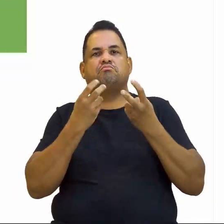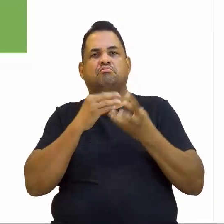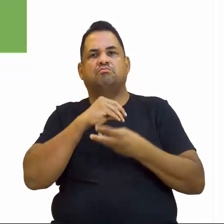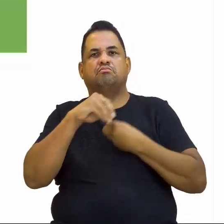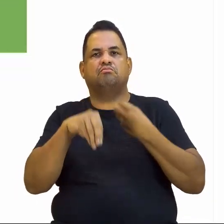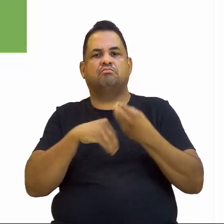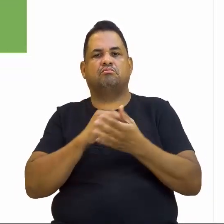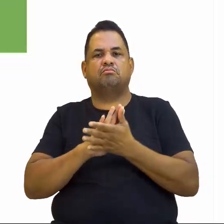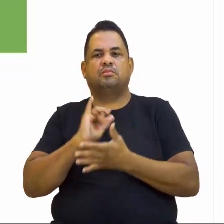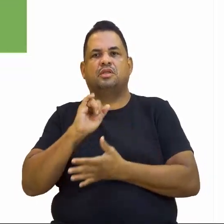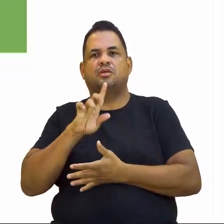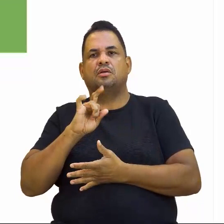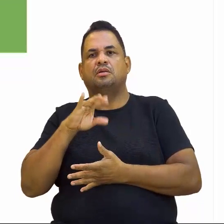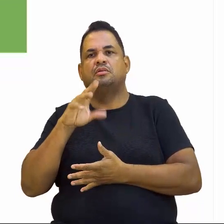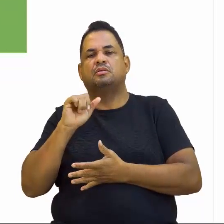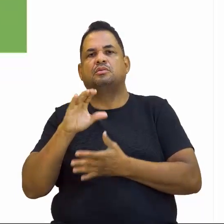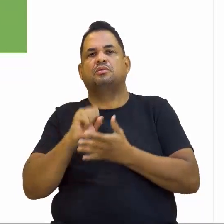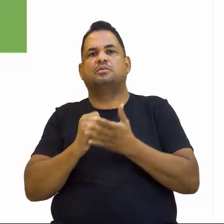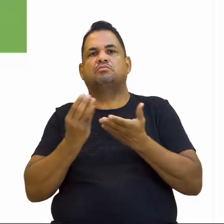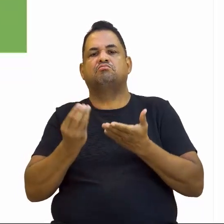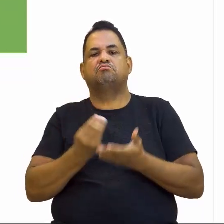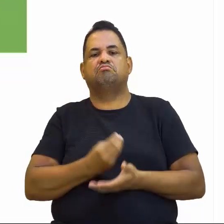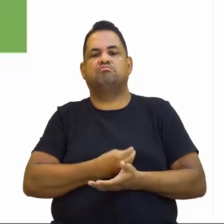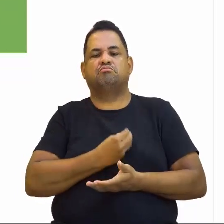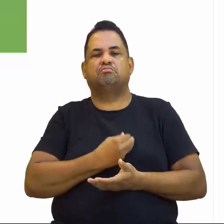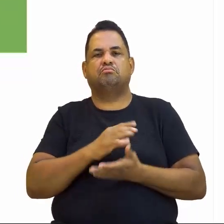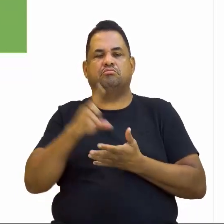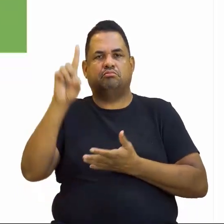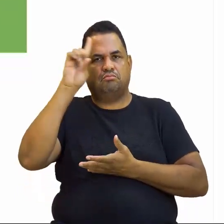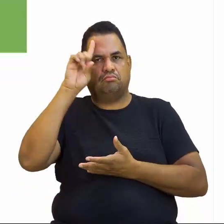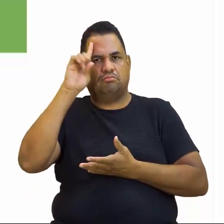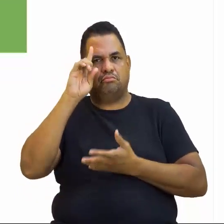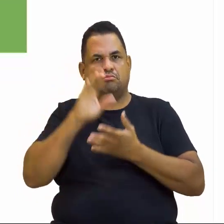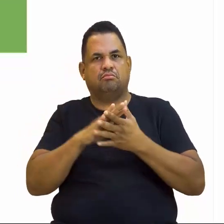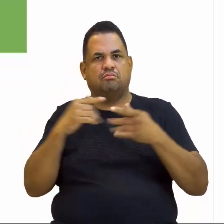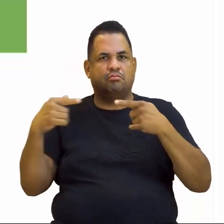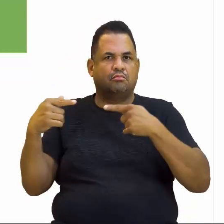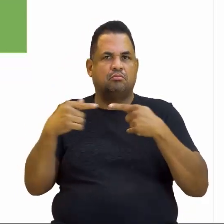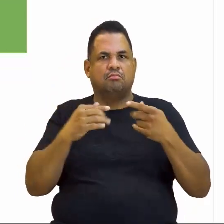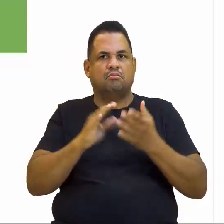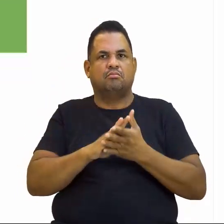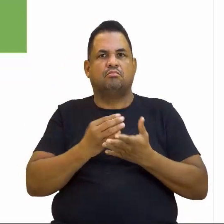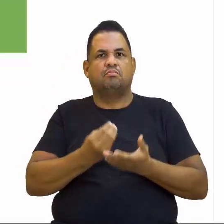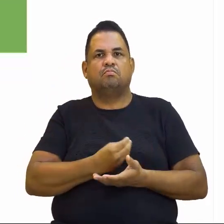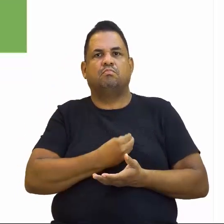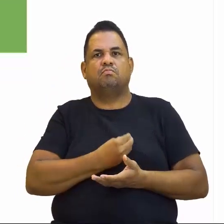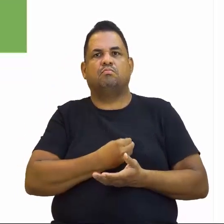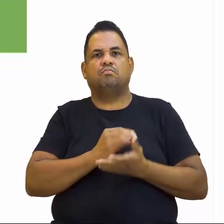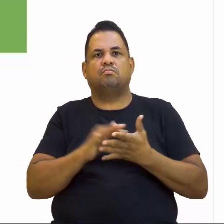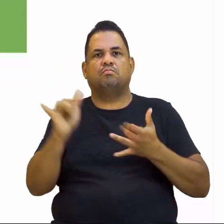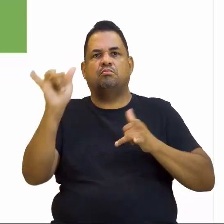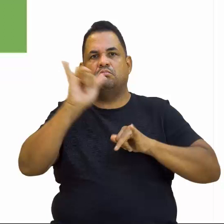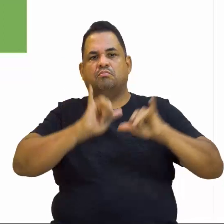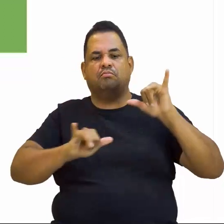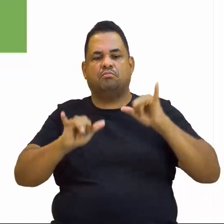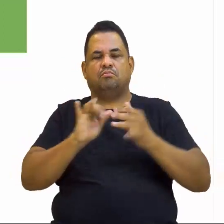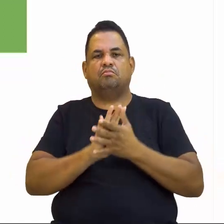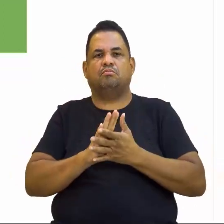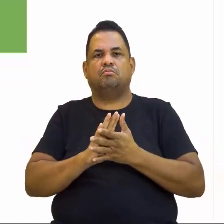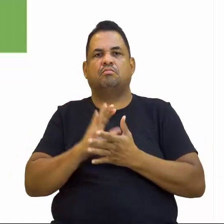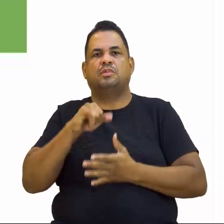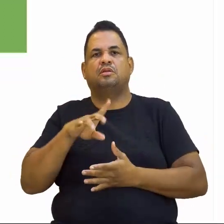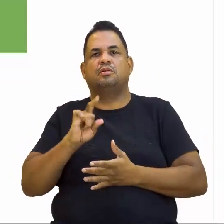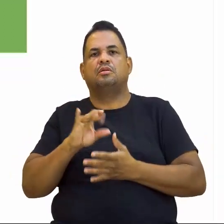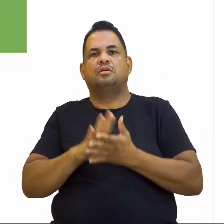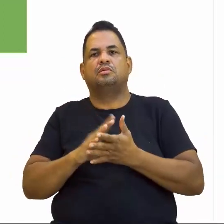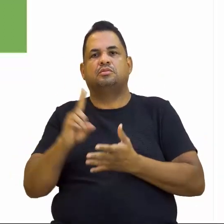os compostos inorgânicos presentes no cotidiano, relacionar a presença da química inorgânica no